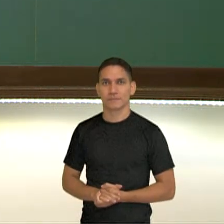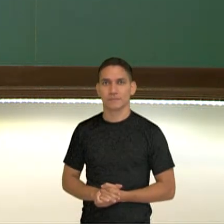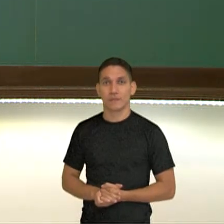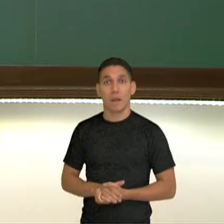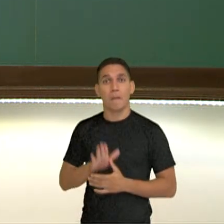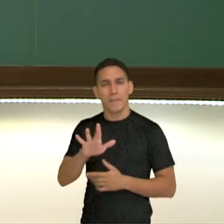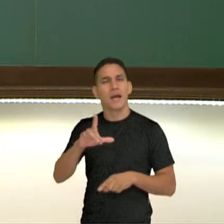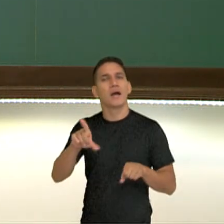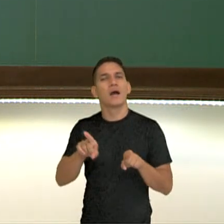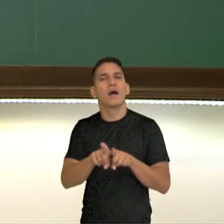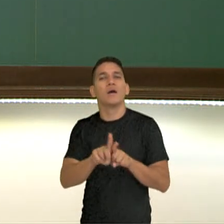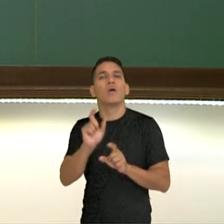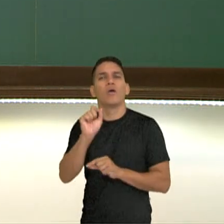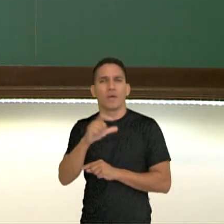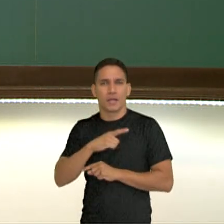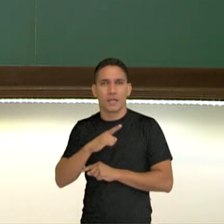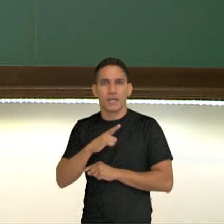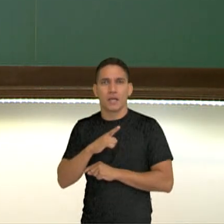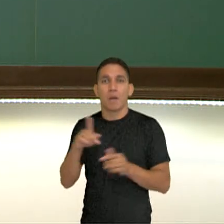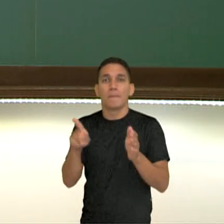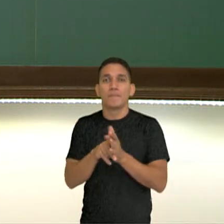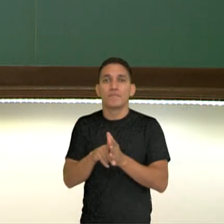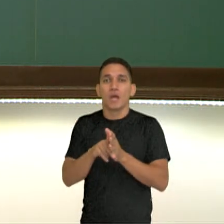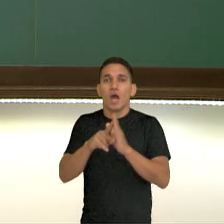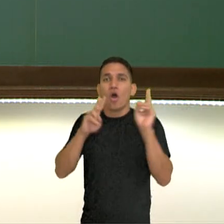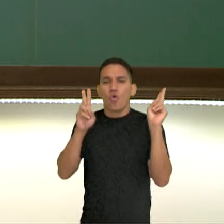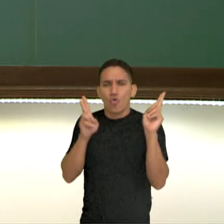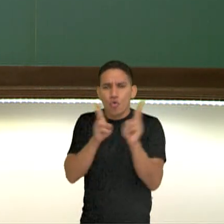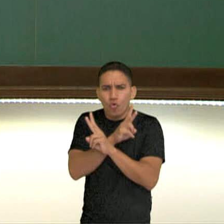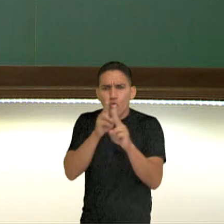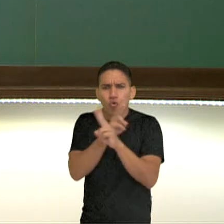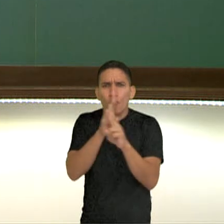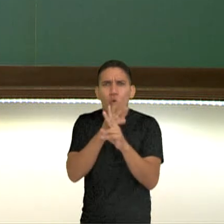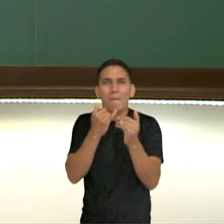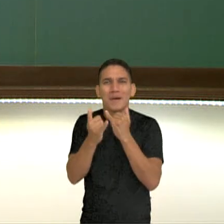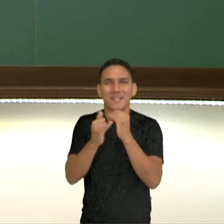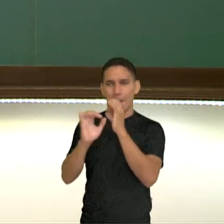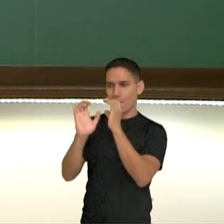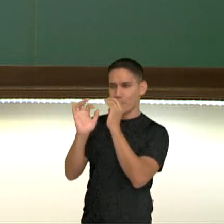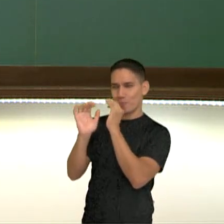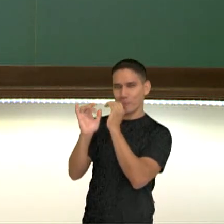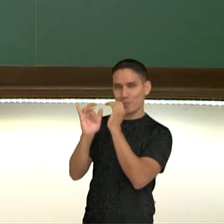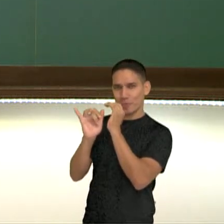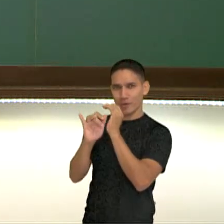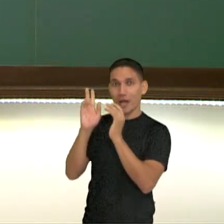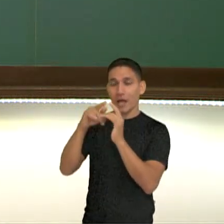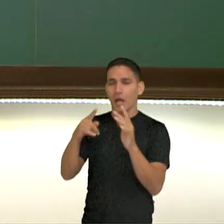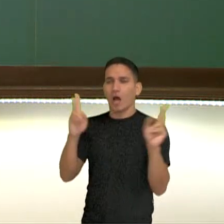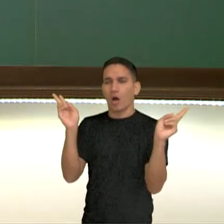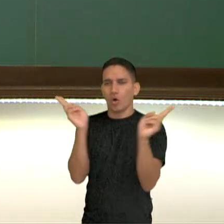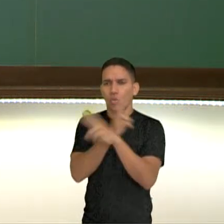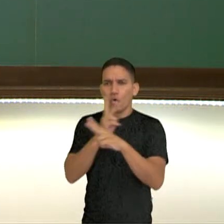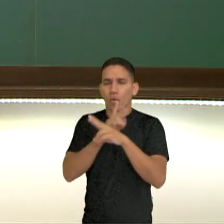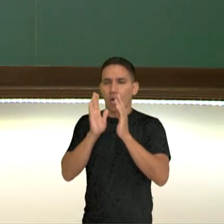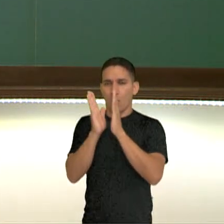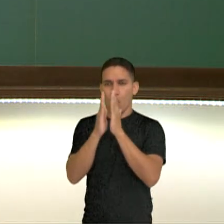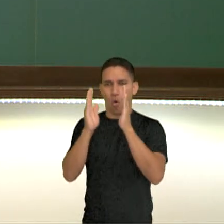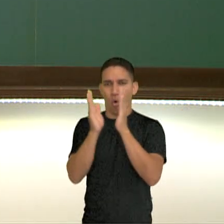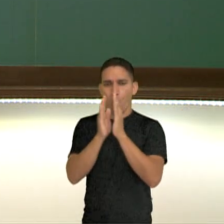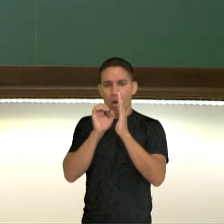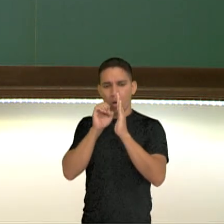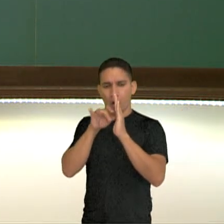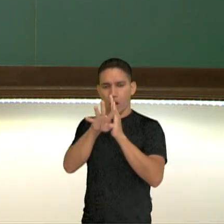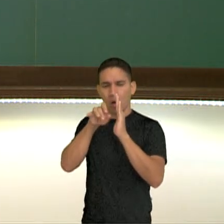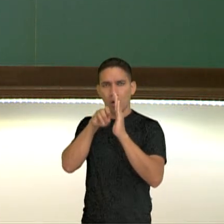é mas aí tem uma um sopro que dá uma impressão de flauta e aí eles ficam longo